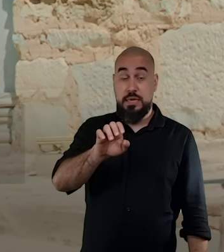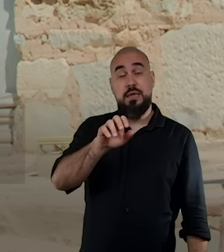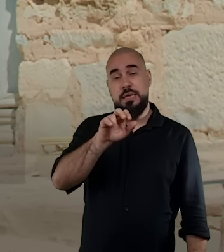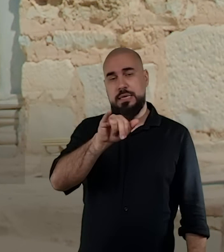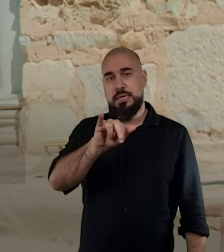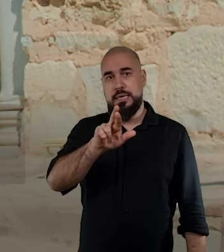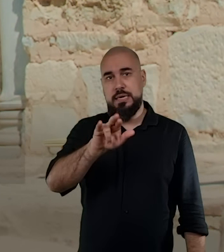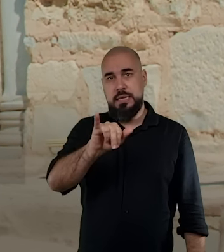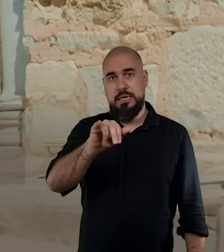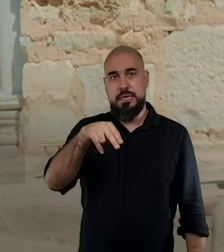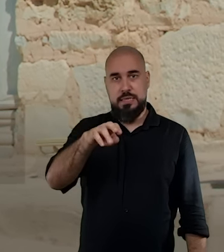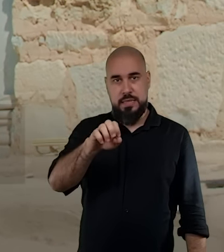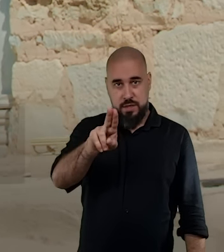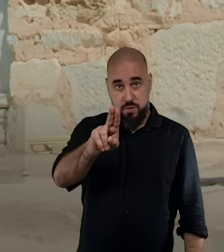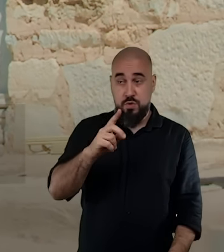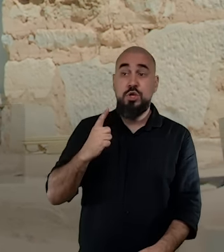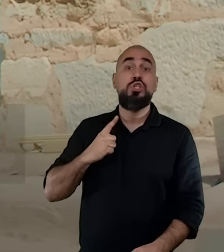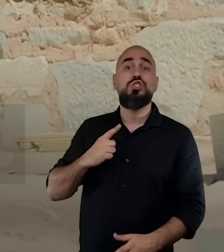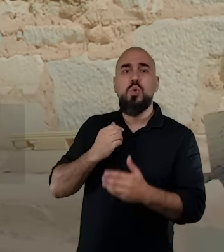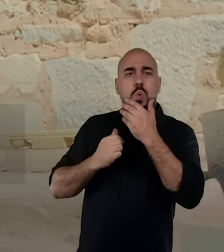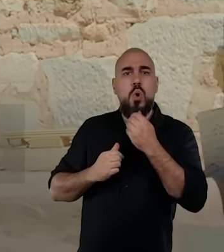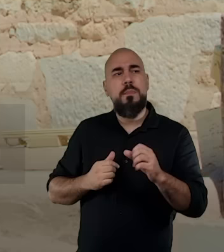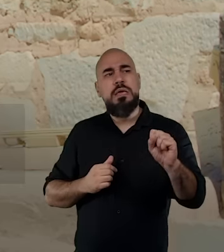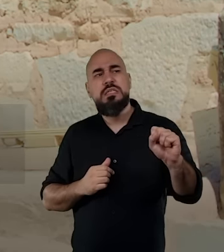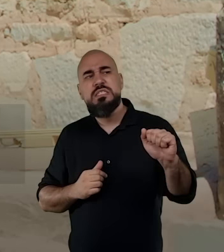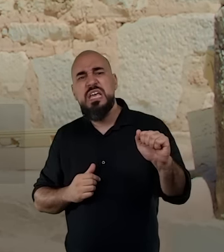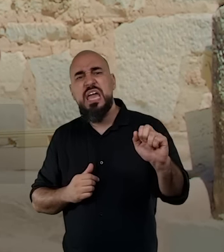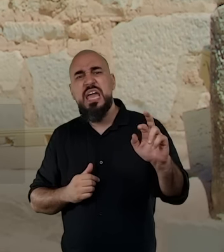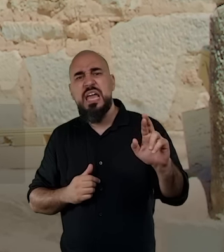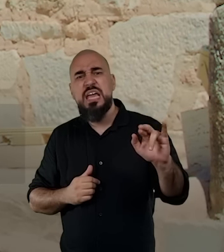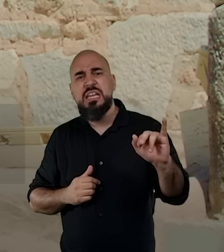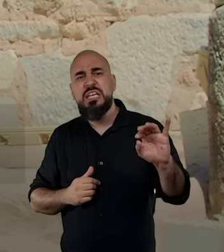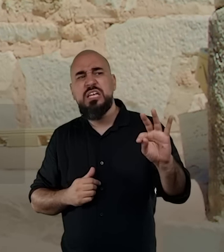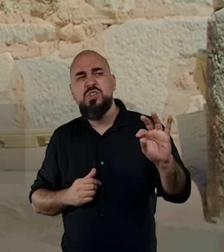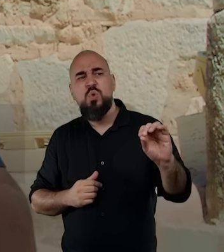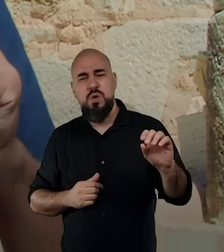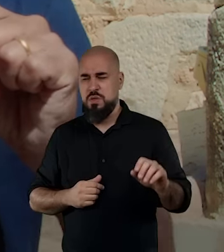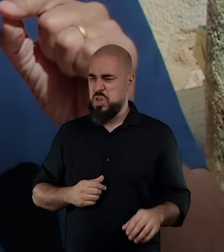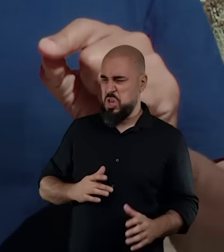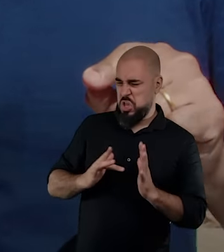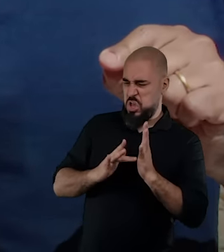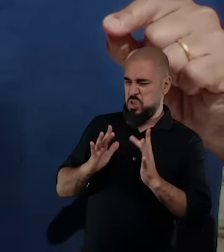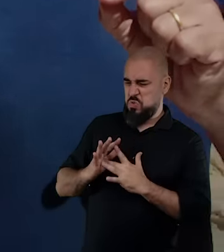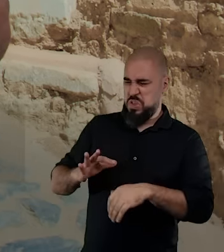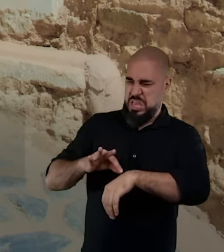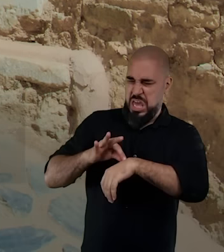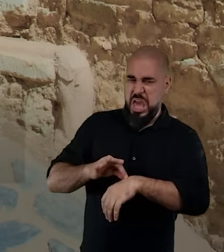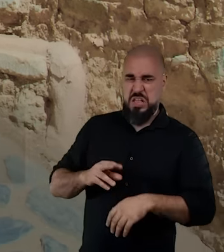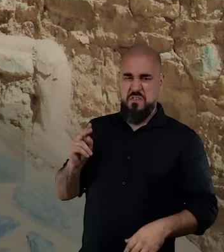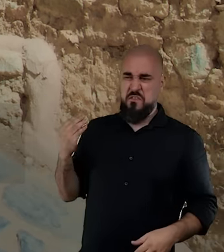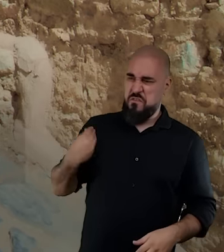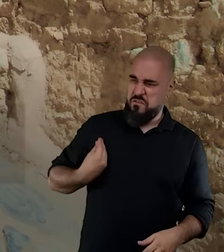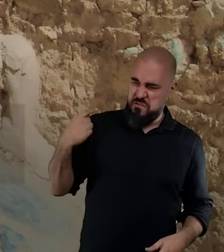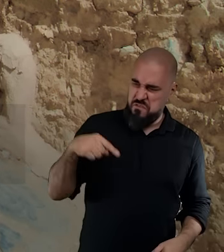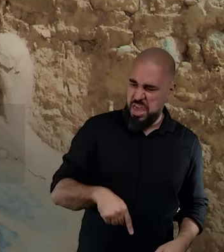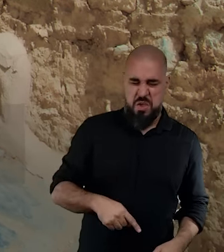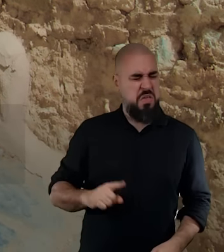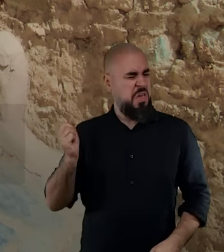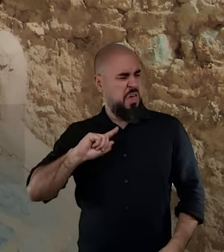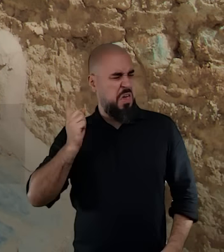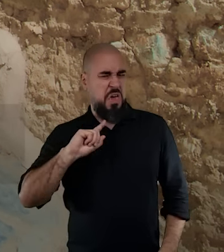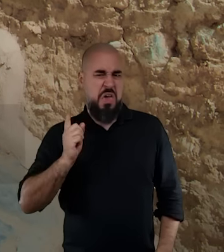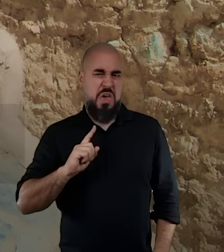um herege na cidade chamado Cerinto. Cerinto negava que Jesus havia vindo em carne. Ele defendia